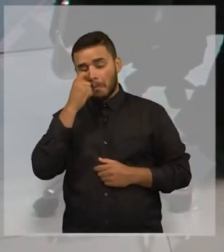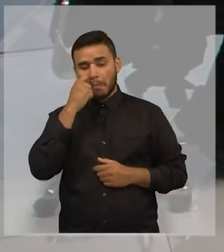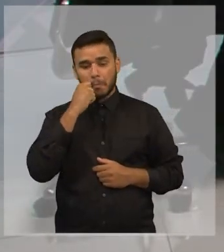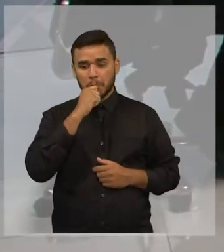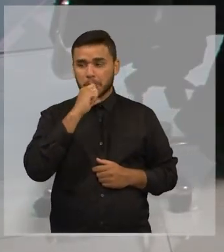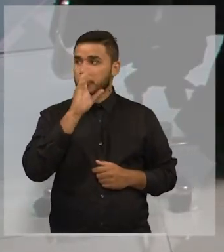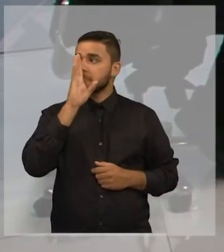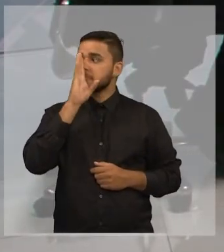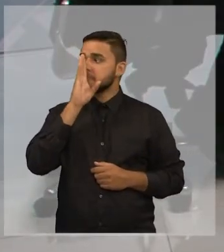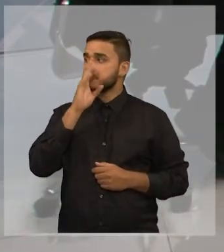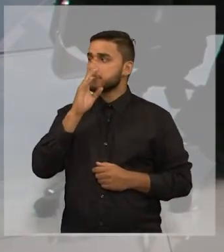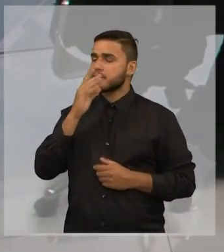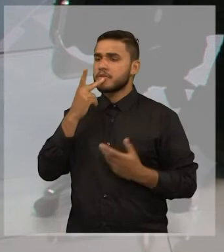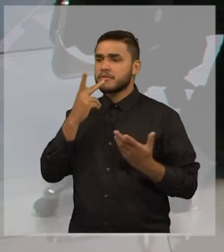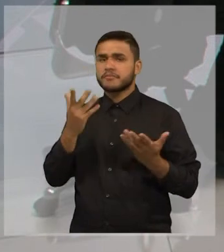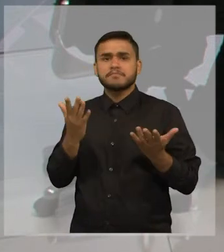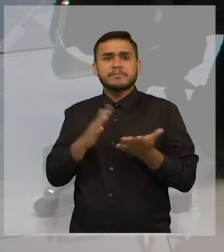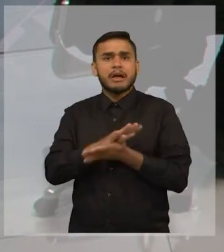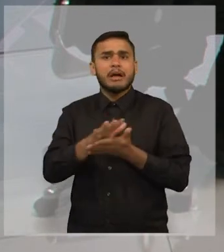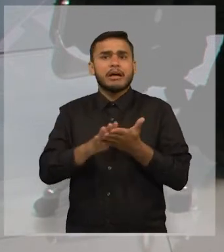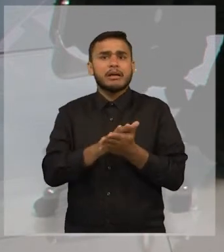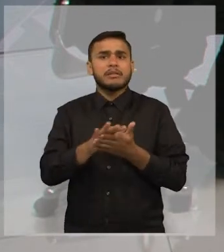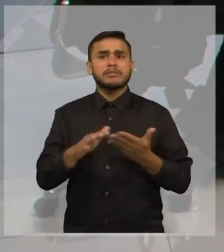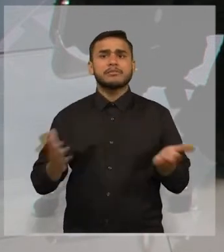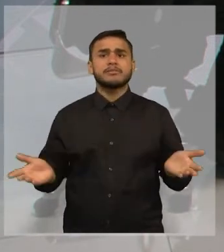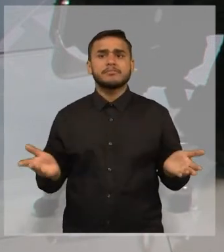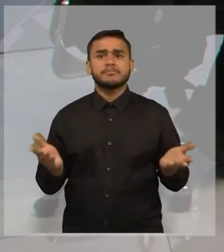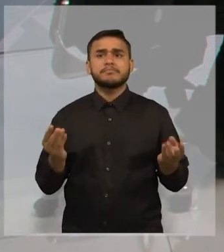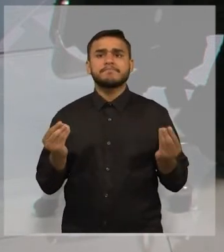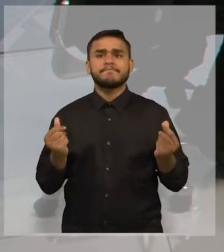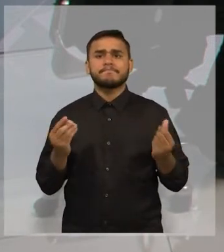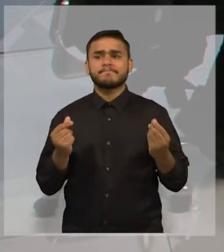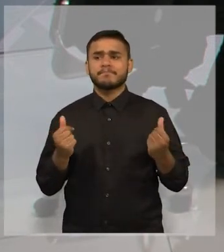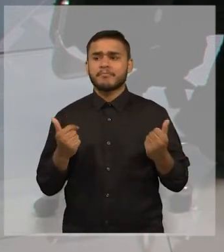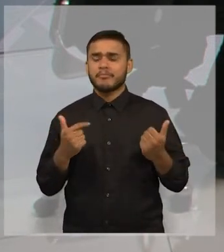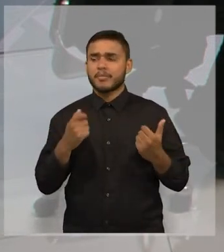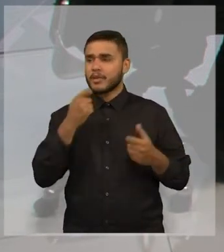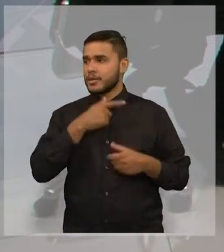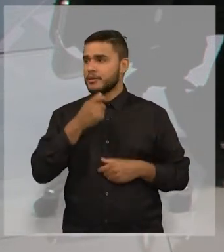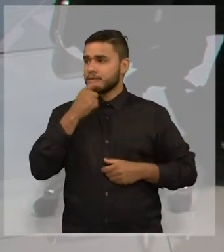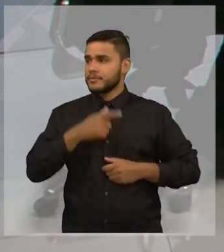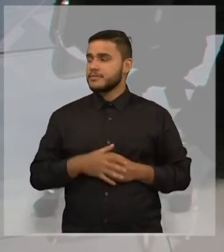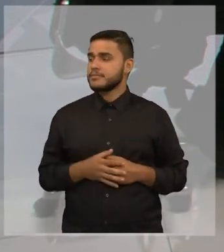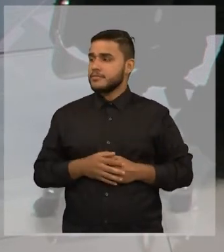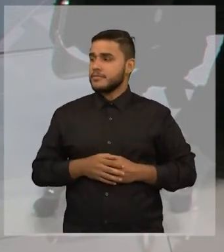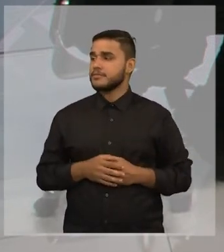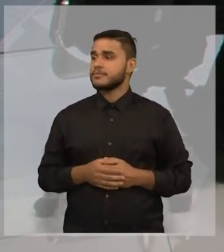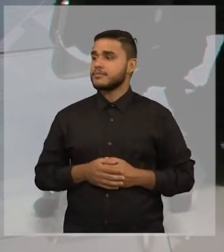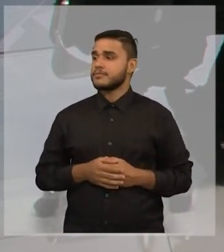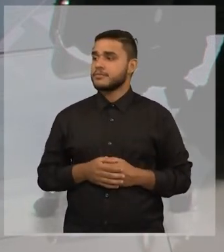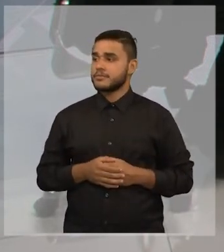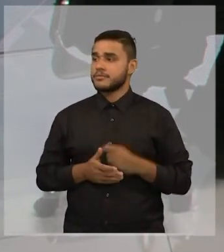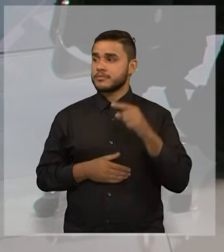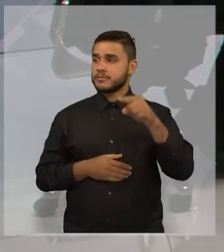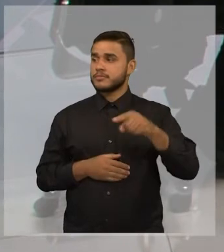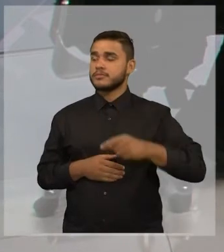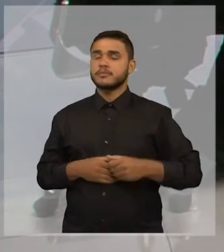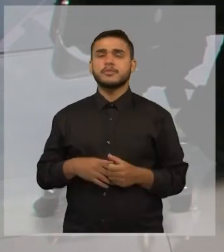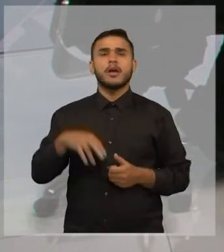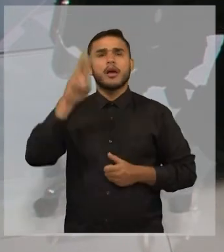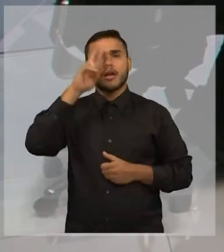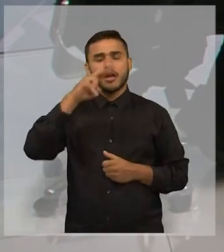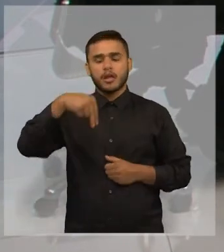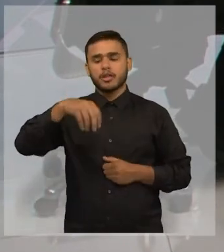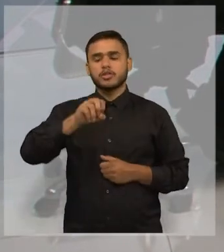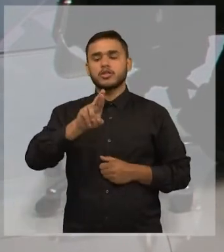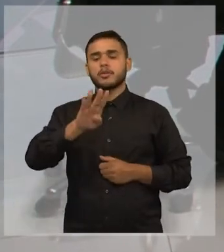estão... Mas não pode, o politicamente correto não permite mais. Estão calados, o humor, ele se restringiu demais. O politicamente